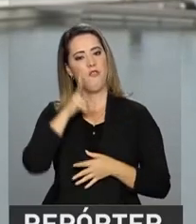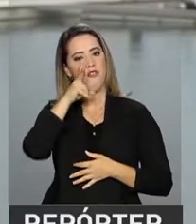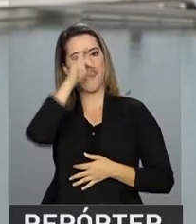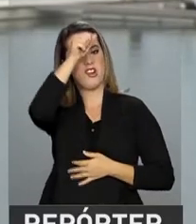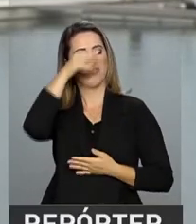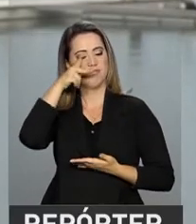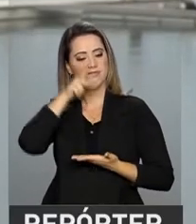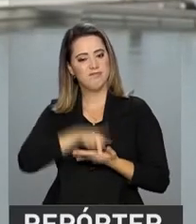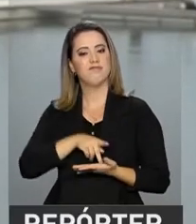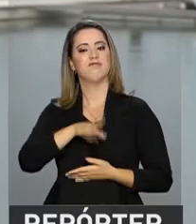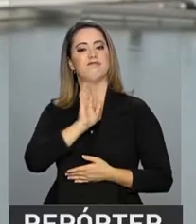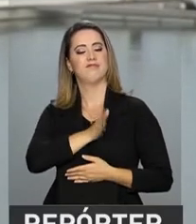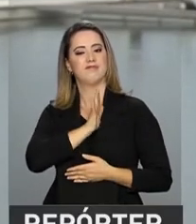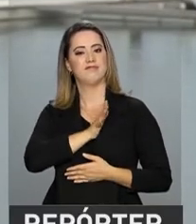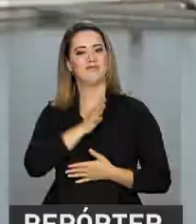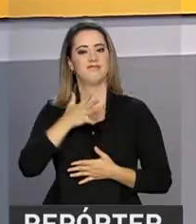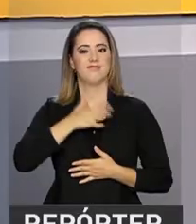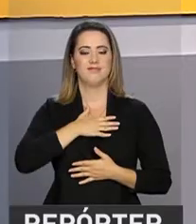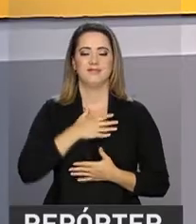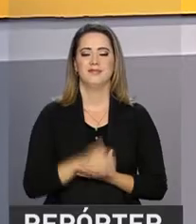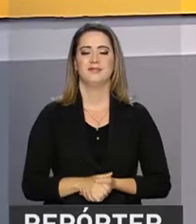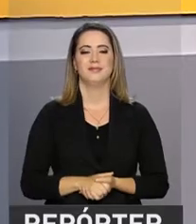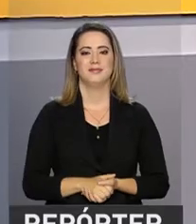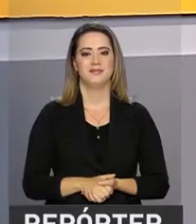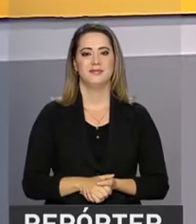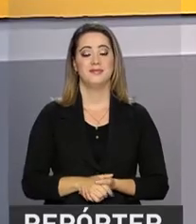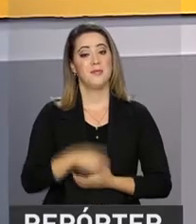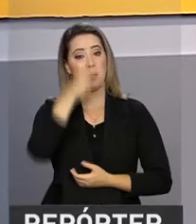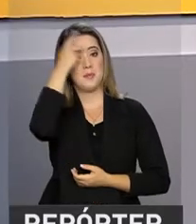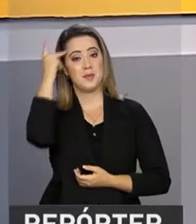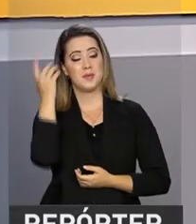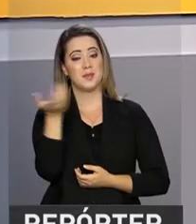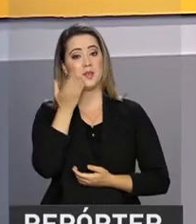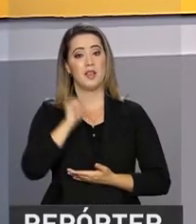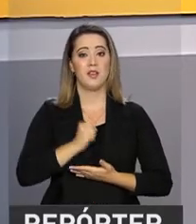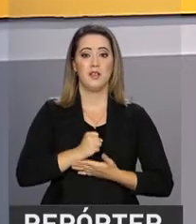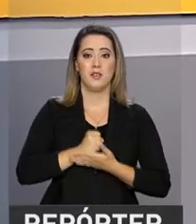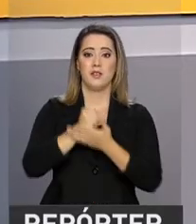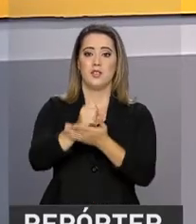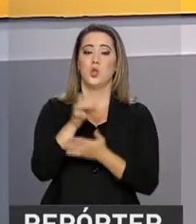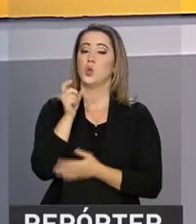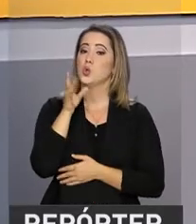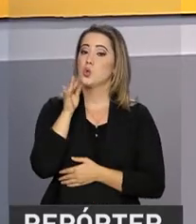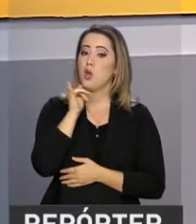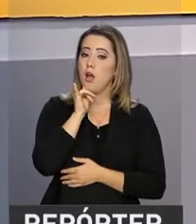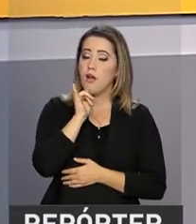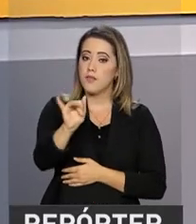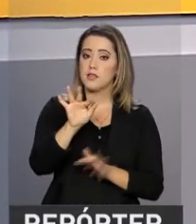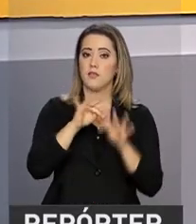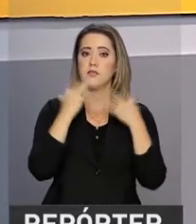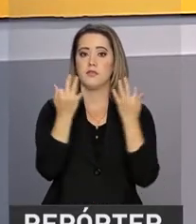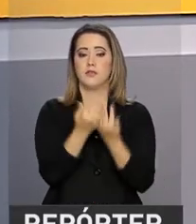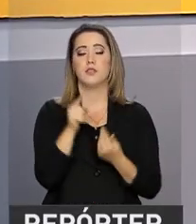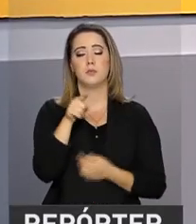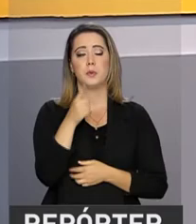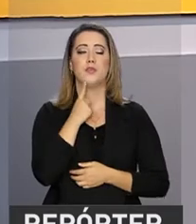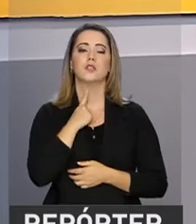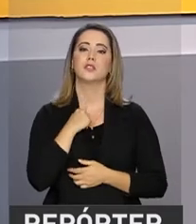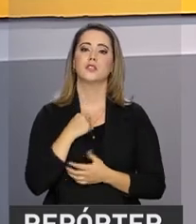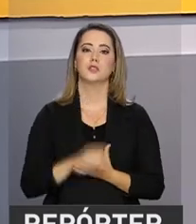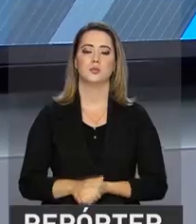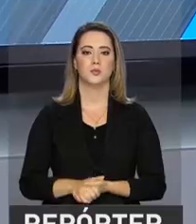firme aqui dentro desse peito e pra quem quer ser um doador basta avisar a família sobre esse